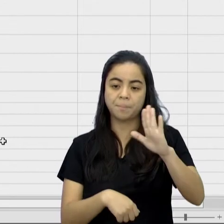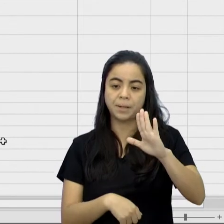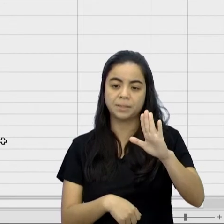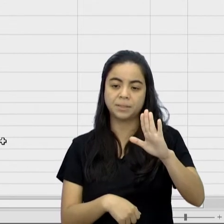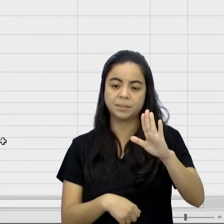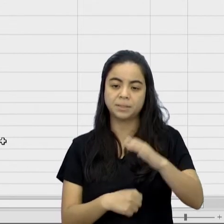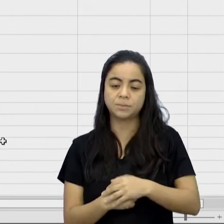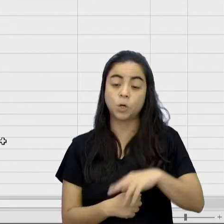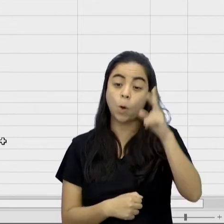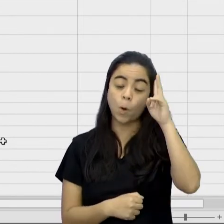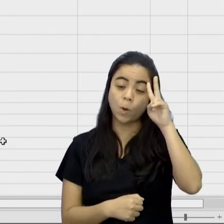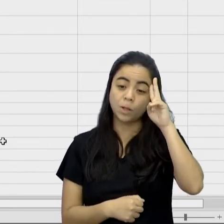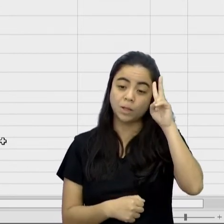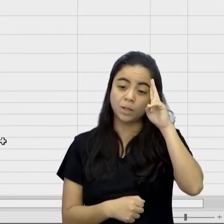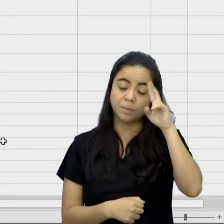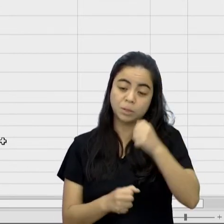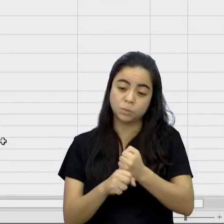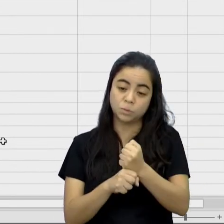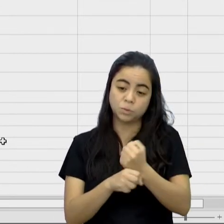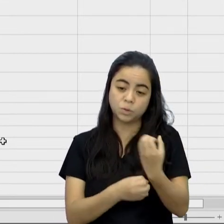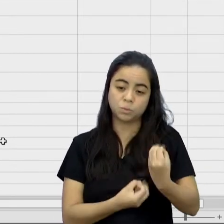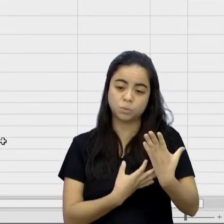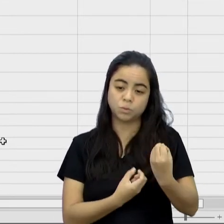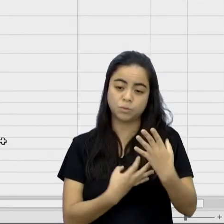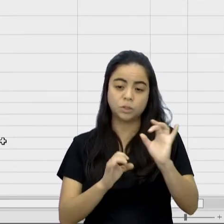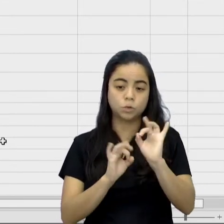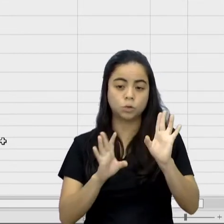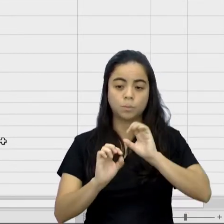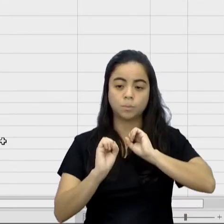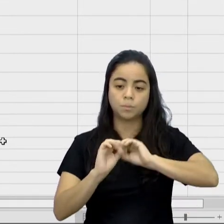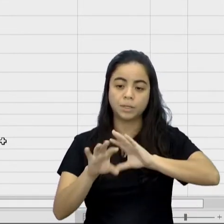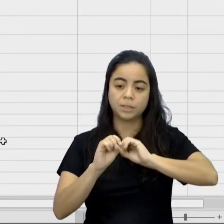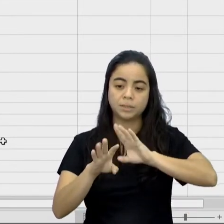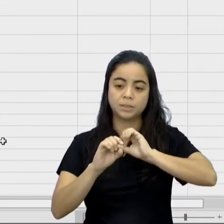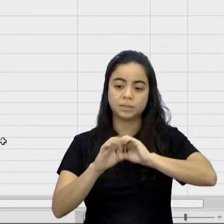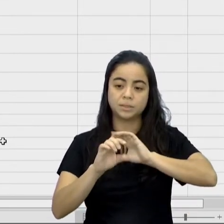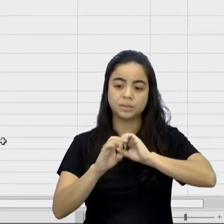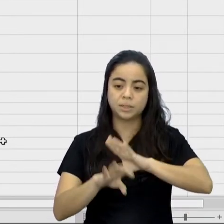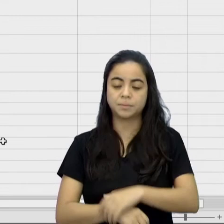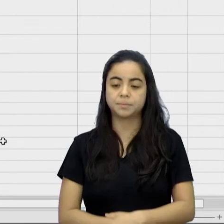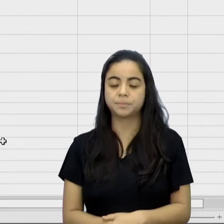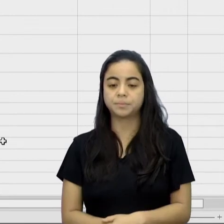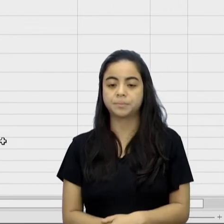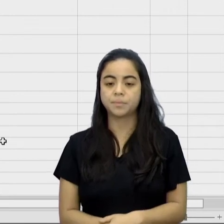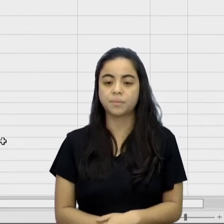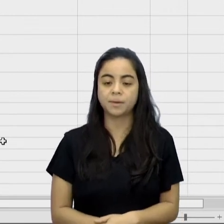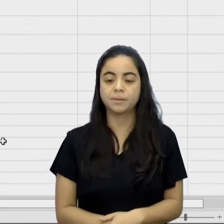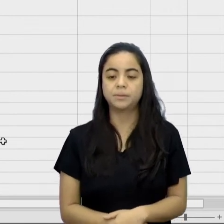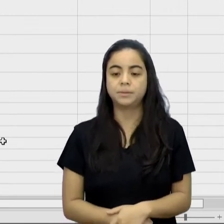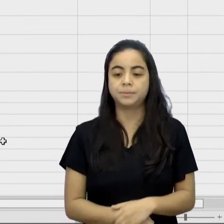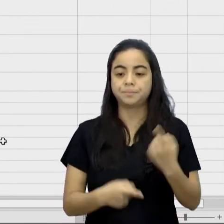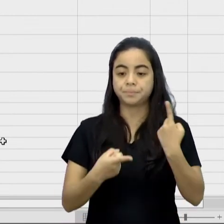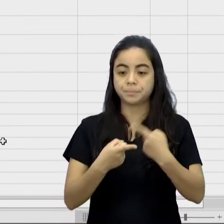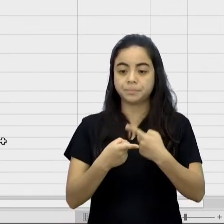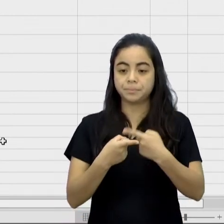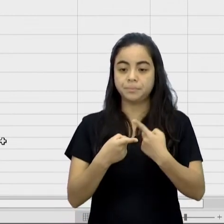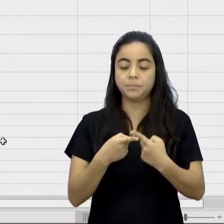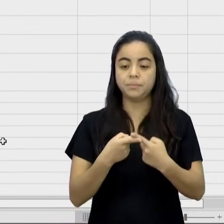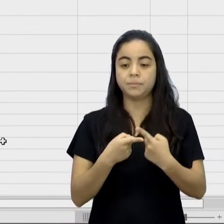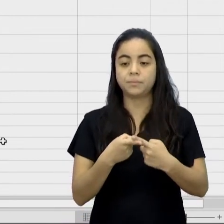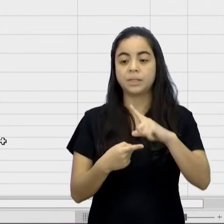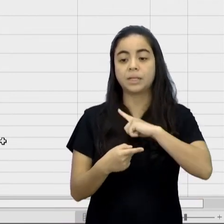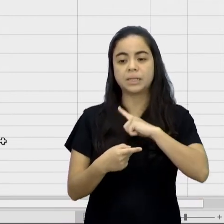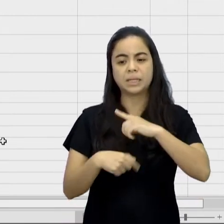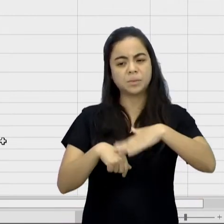que esses dados são fictícios, gente. É para uso pedagógico, é para uso da aula de hoje. Porque provavelmente tem